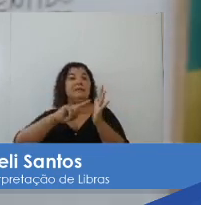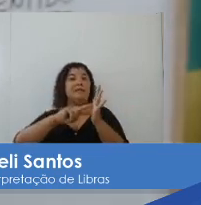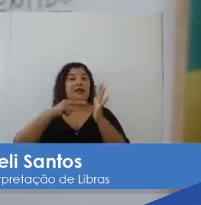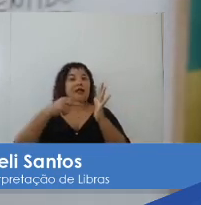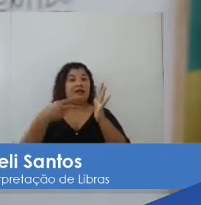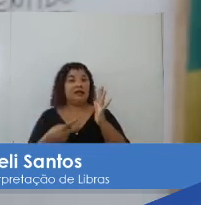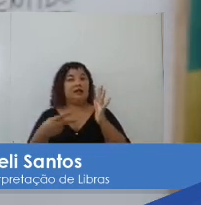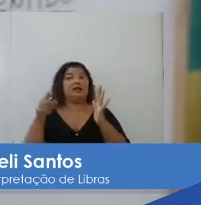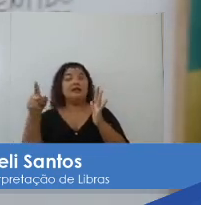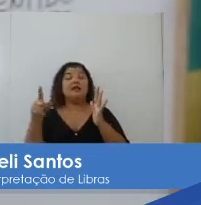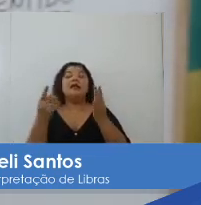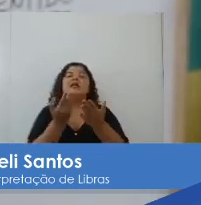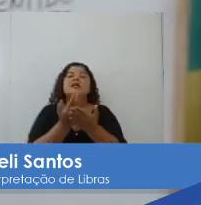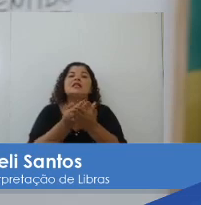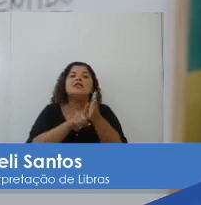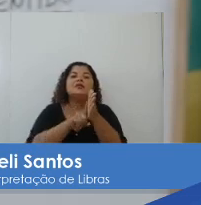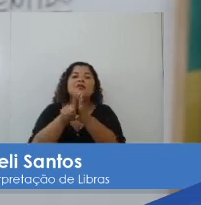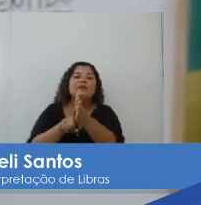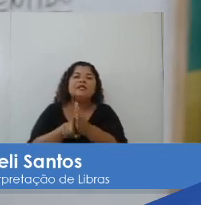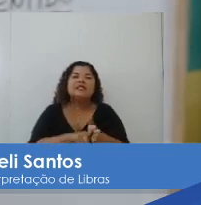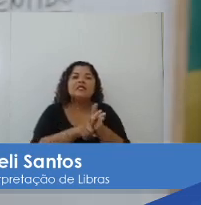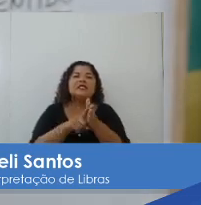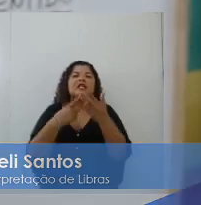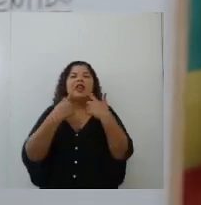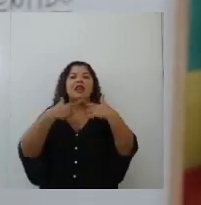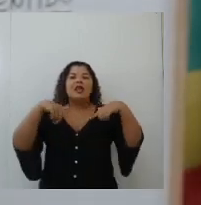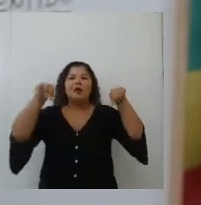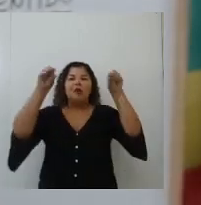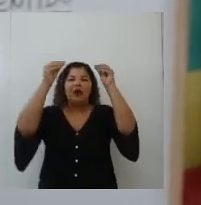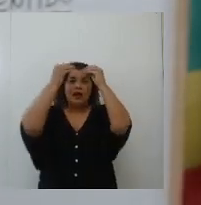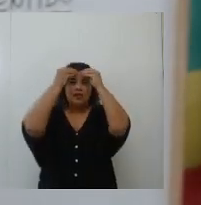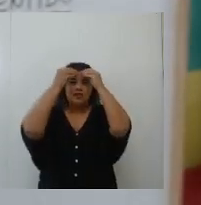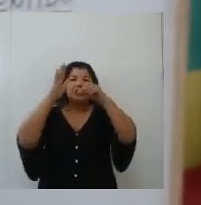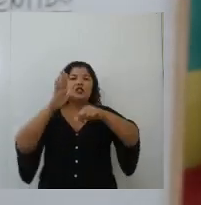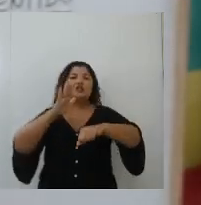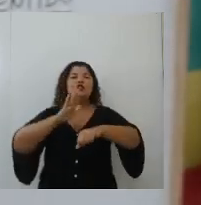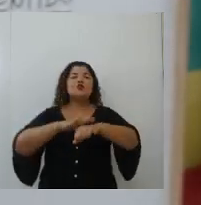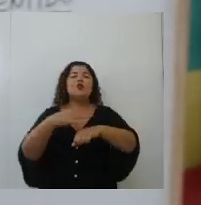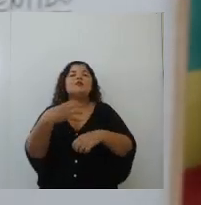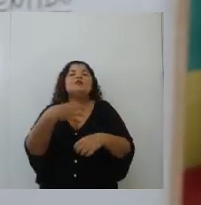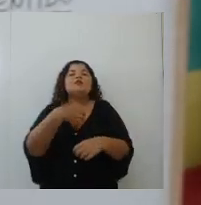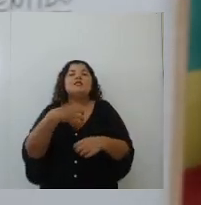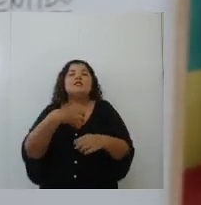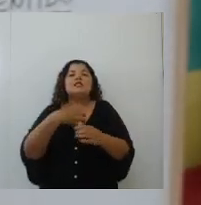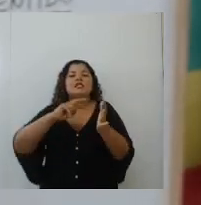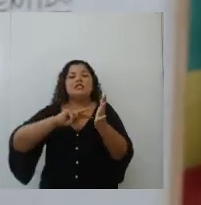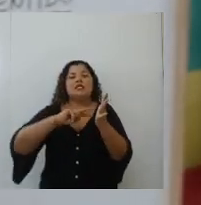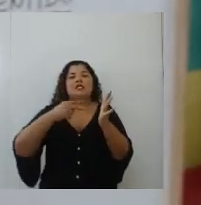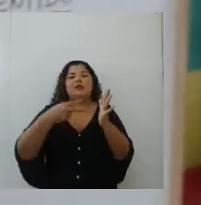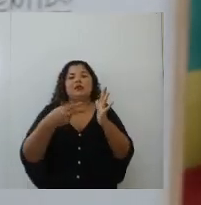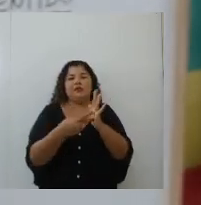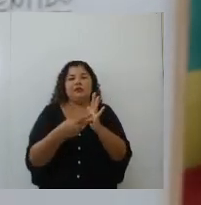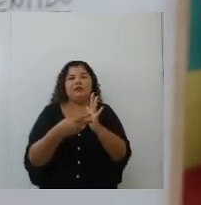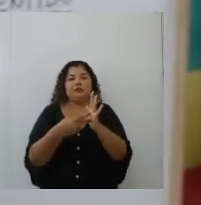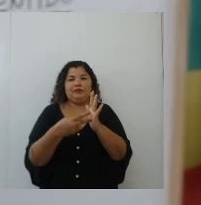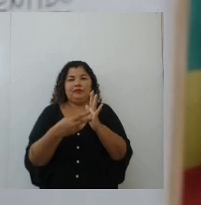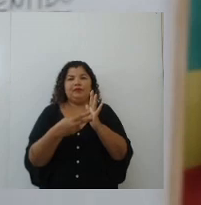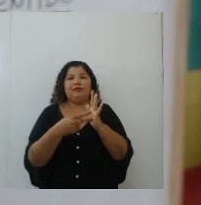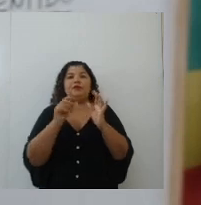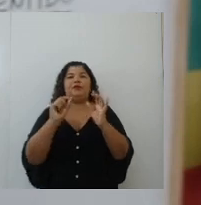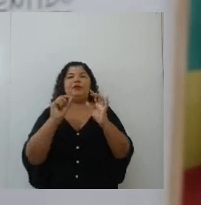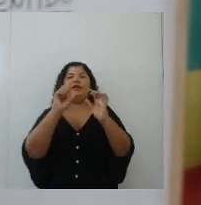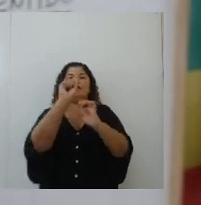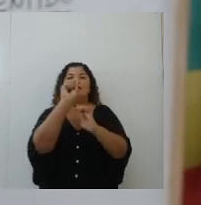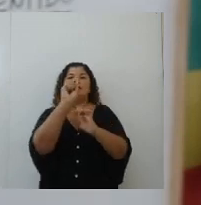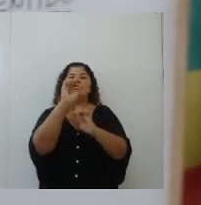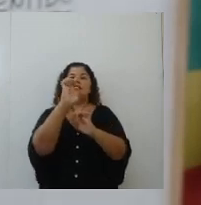semântica é a parte dos estudos da linguagem que se dedica a estudar o sentido. A palavra semântica, o